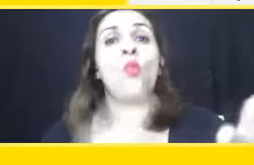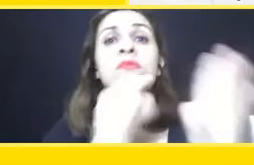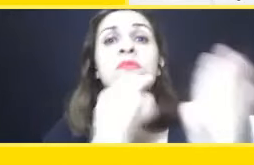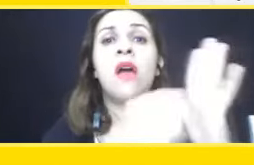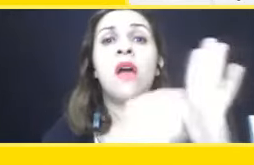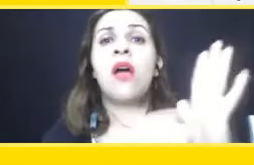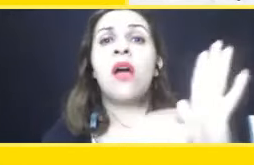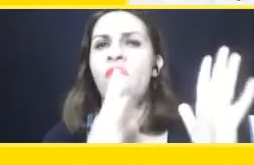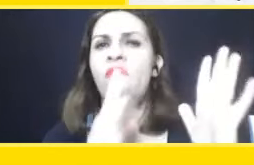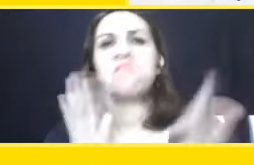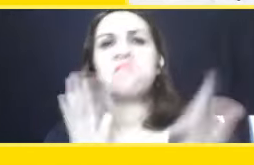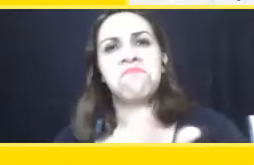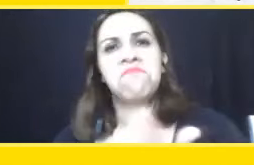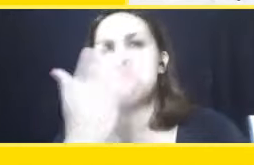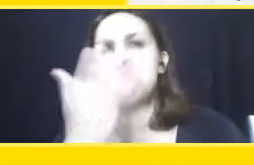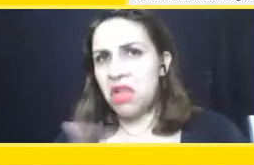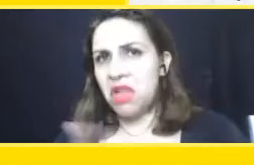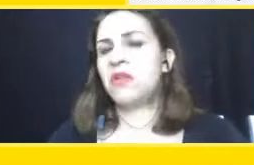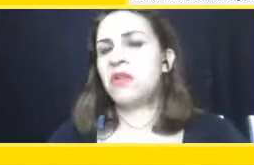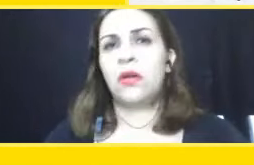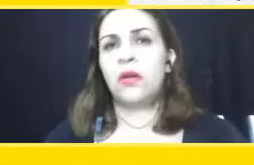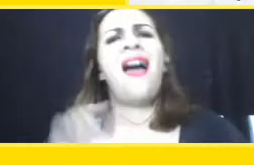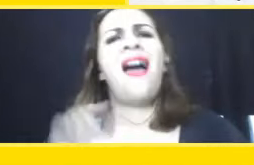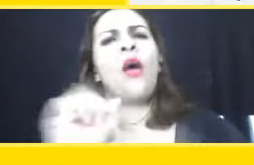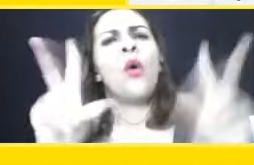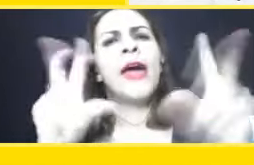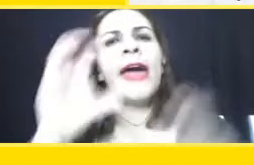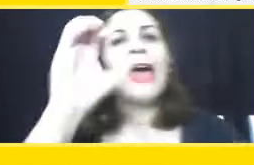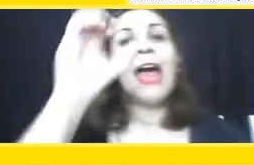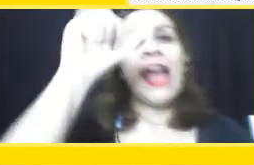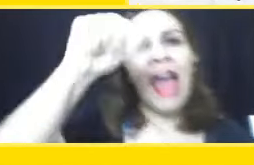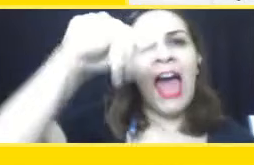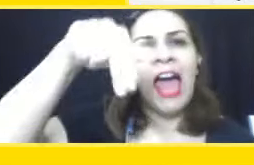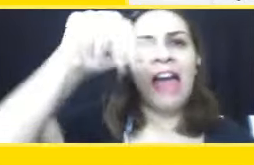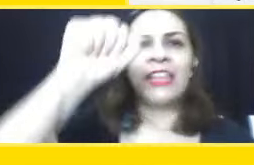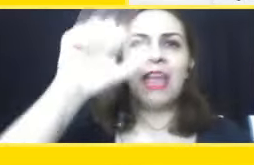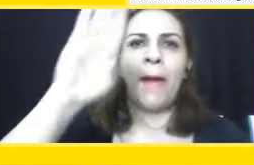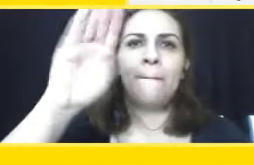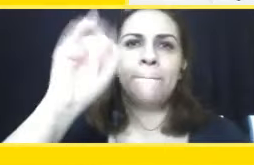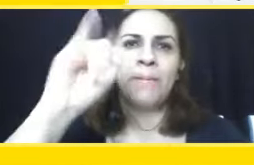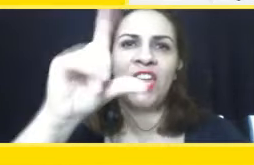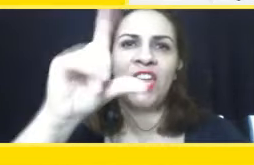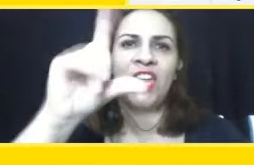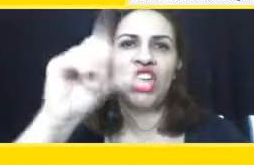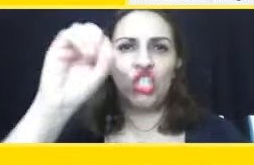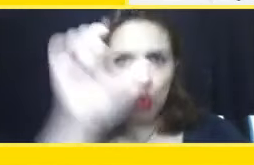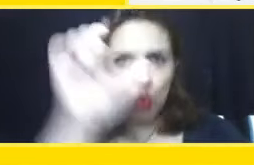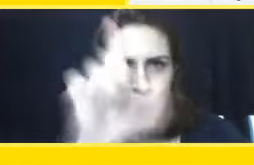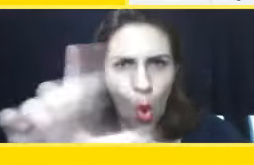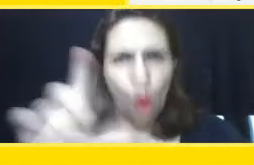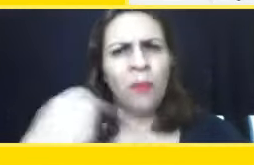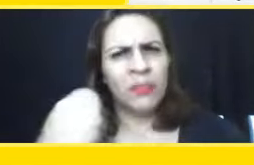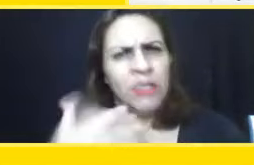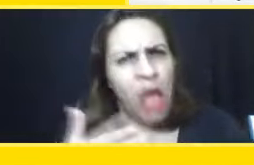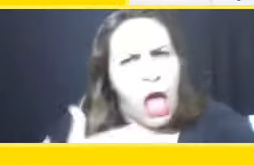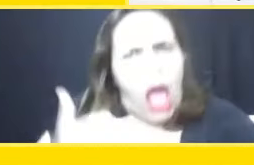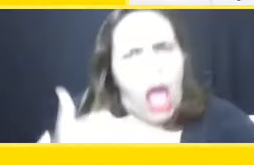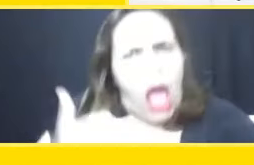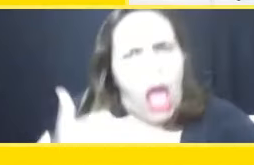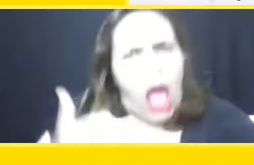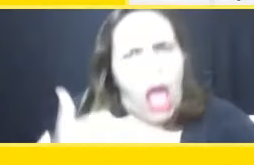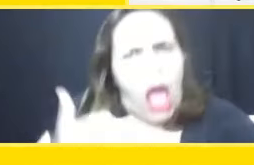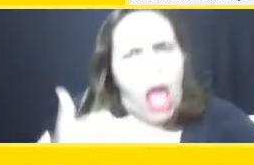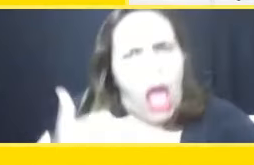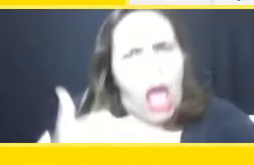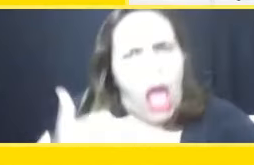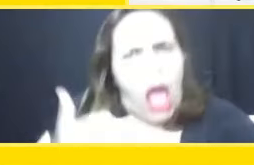de parabéns. Agora, sobre canabidiol, o senhor acha que tem que avançar essa resolução da Anvisa? Porque